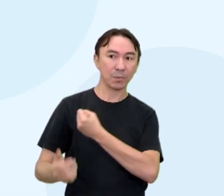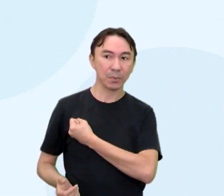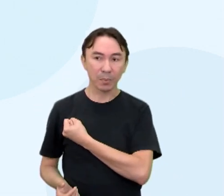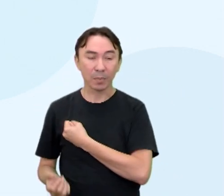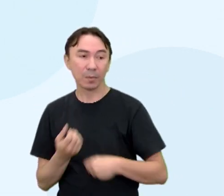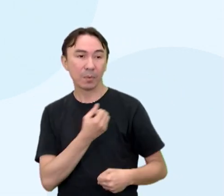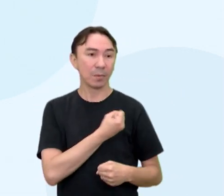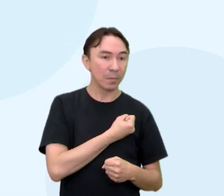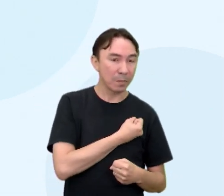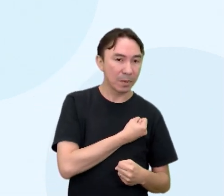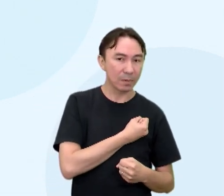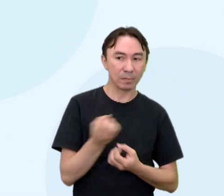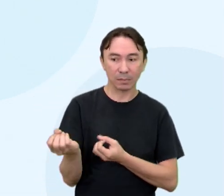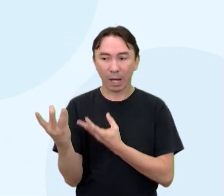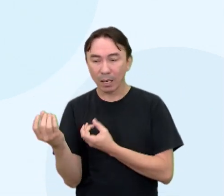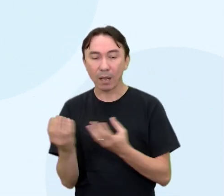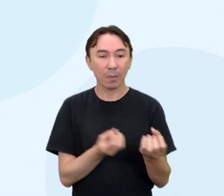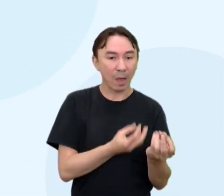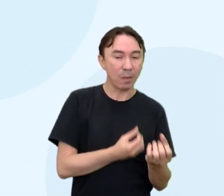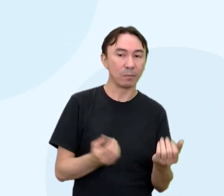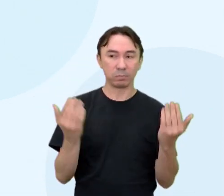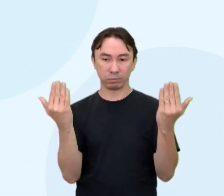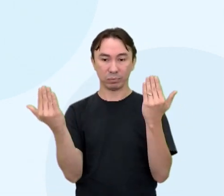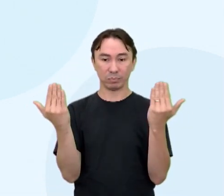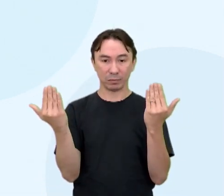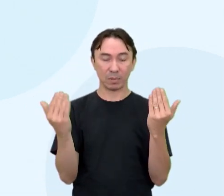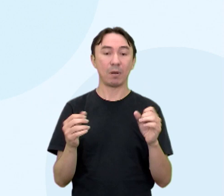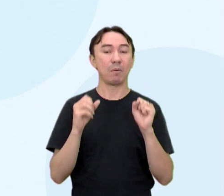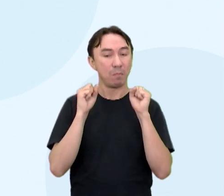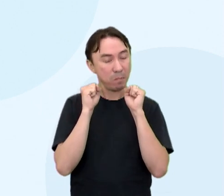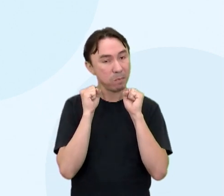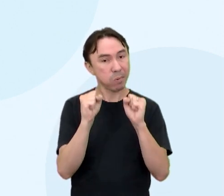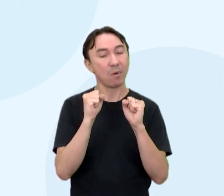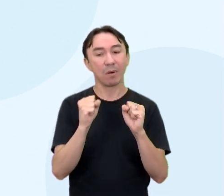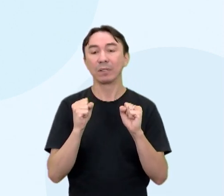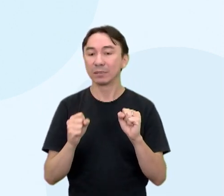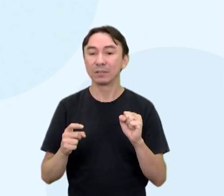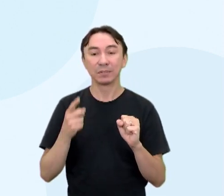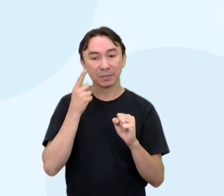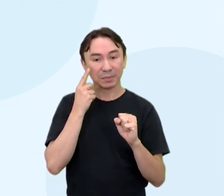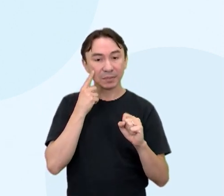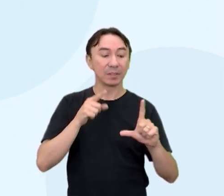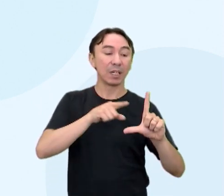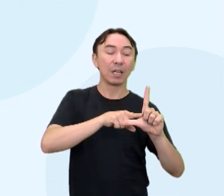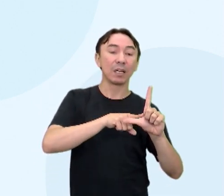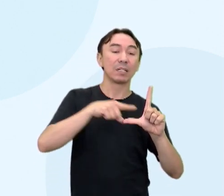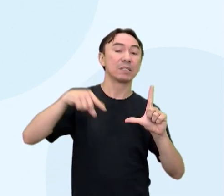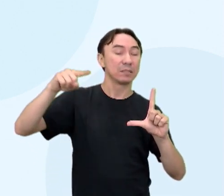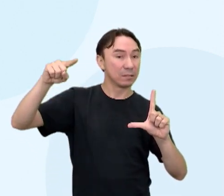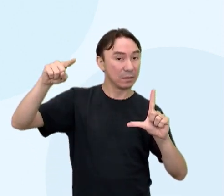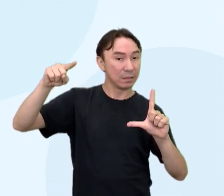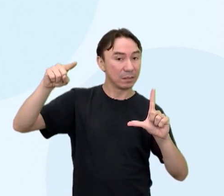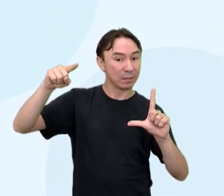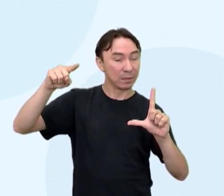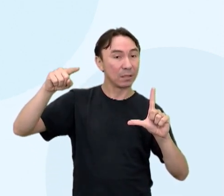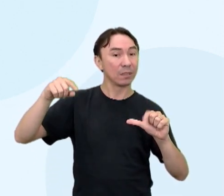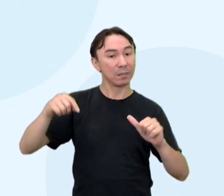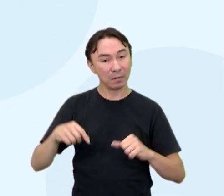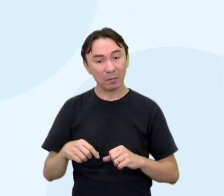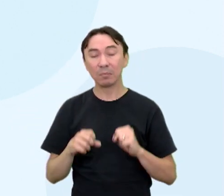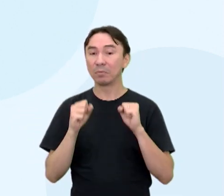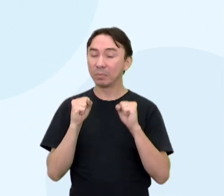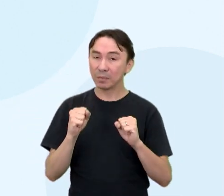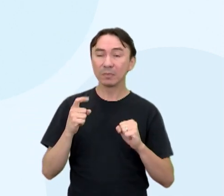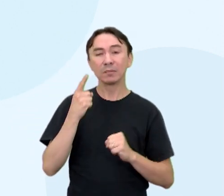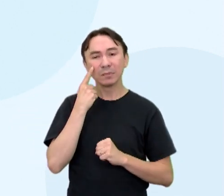matemática, pode-se tanto obter um índice, a gente já falou sobre ele, vamos falar mais um pouquinho hoje, tá? Como um